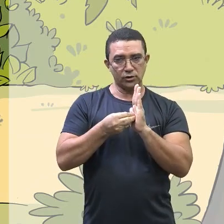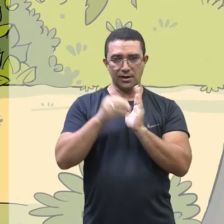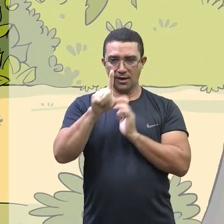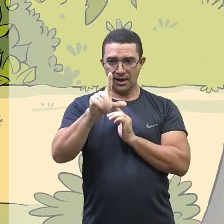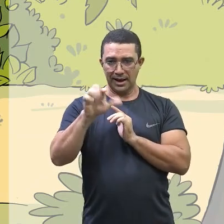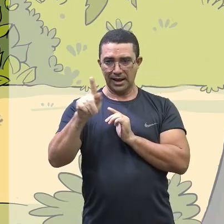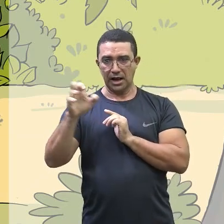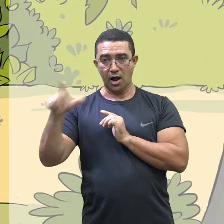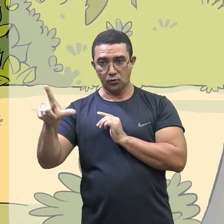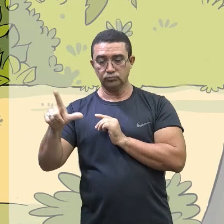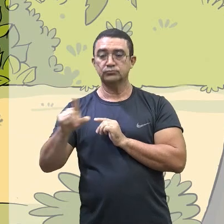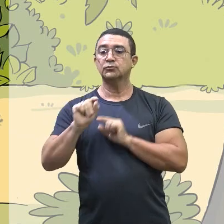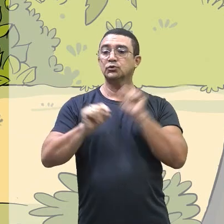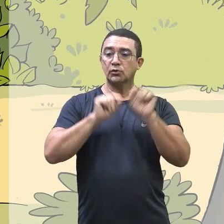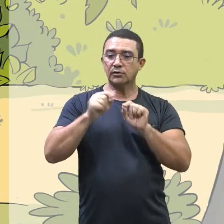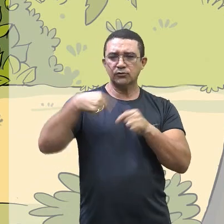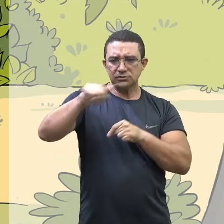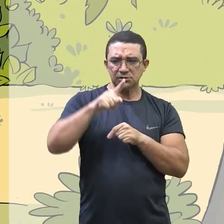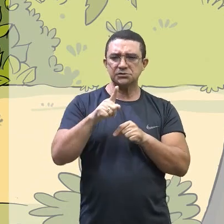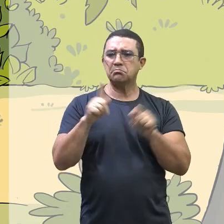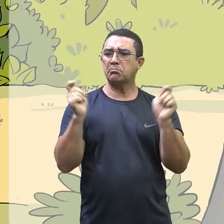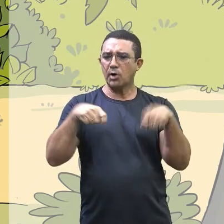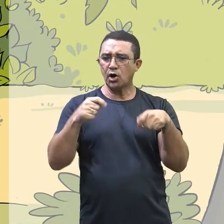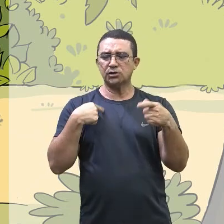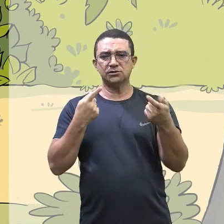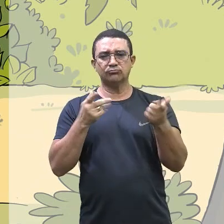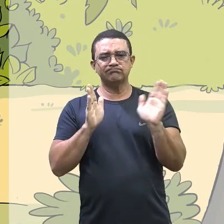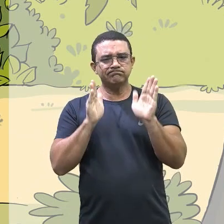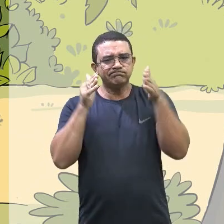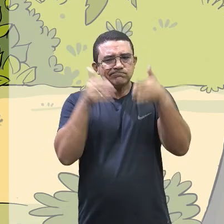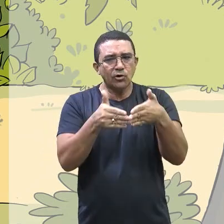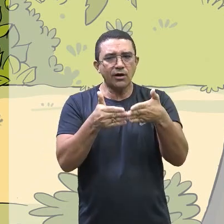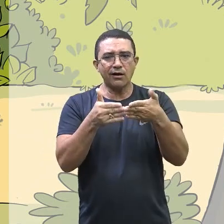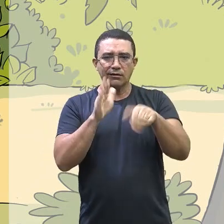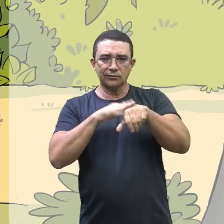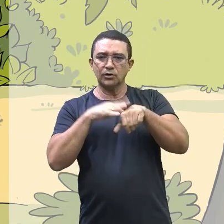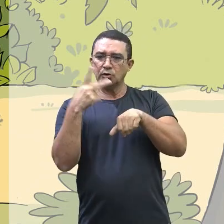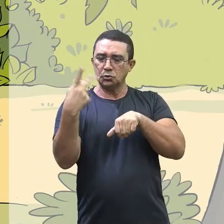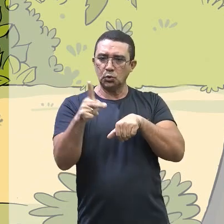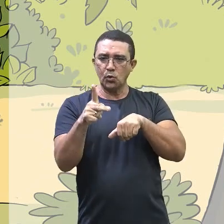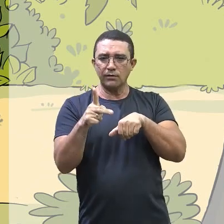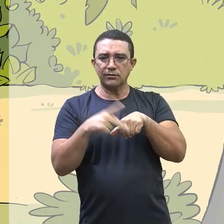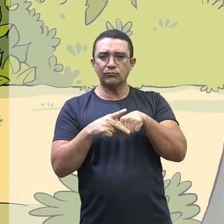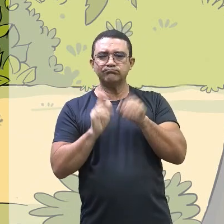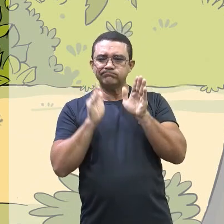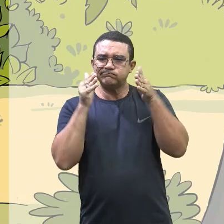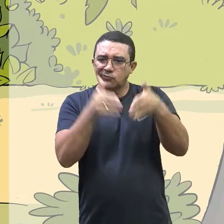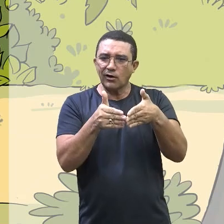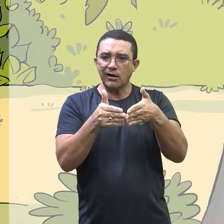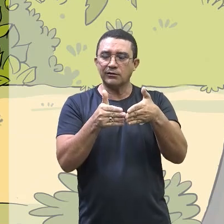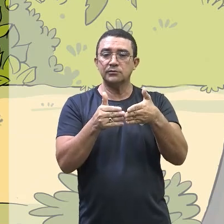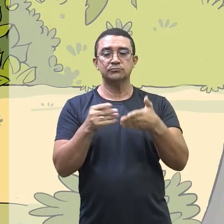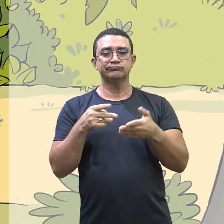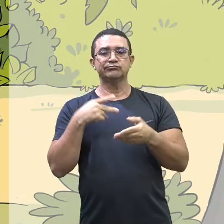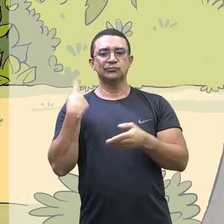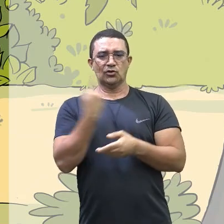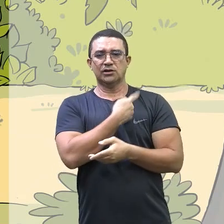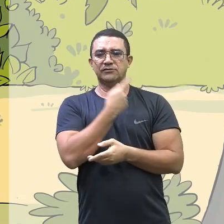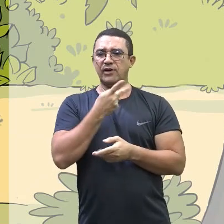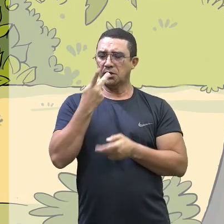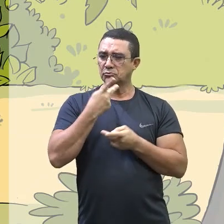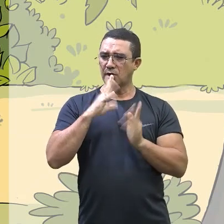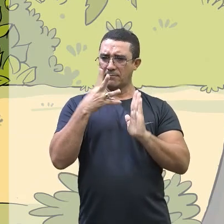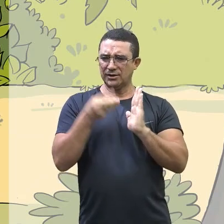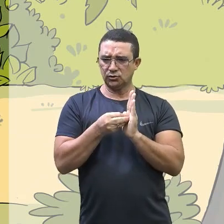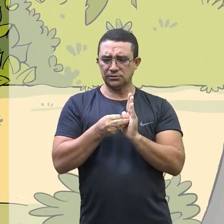ela para que você possa aí focar, não é, professor? Sim. A sua atenção. Então, quando nós falamos de Amazônia, nós temos